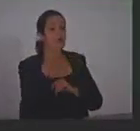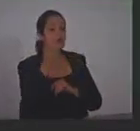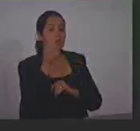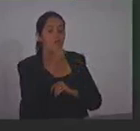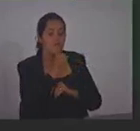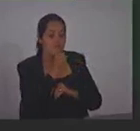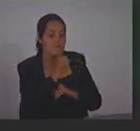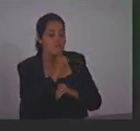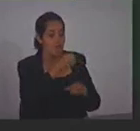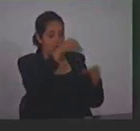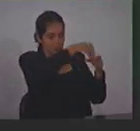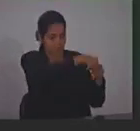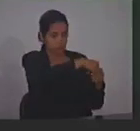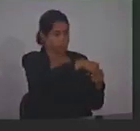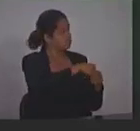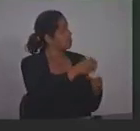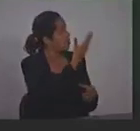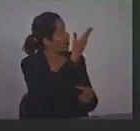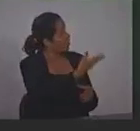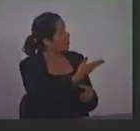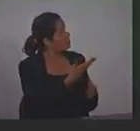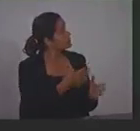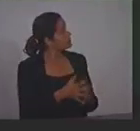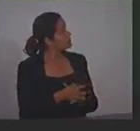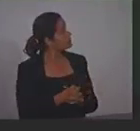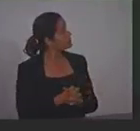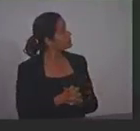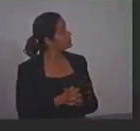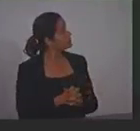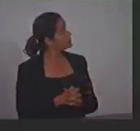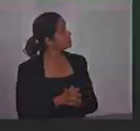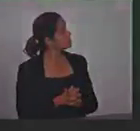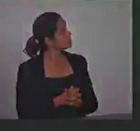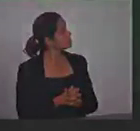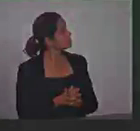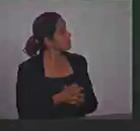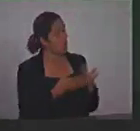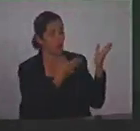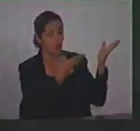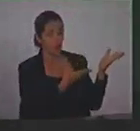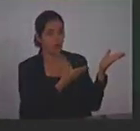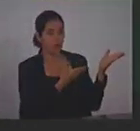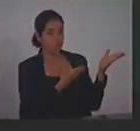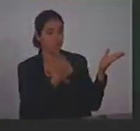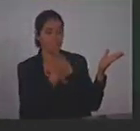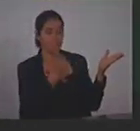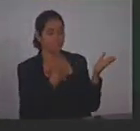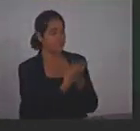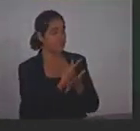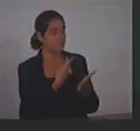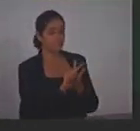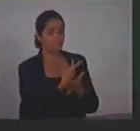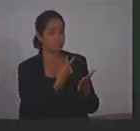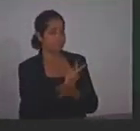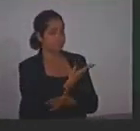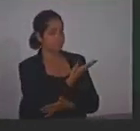As condições da piscina. Mato alto, esse ar-condicionado não funciona, também não funciona o ar-condicionado. Mato alto, a condição